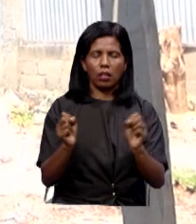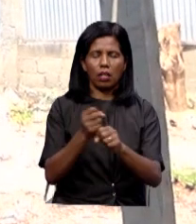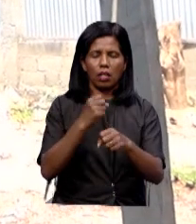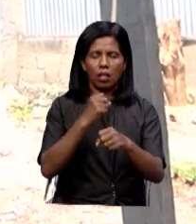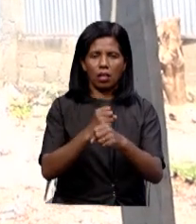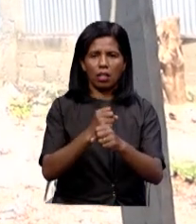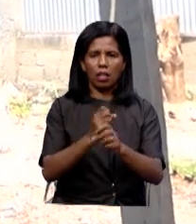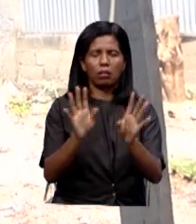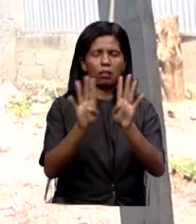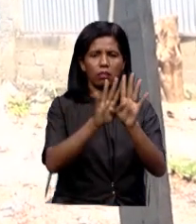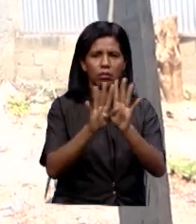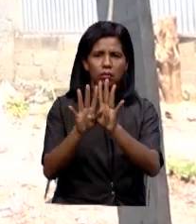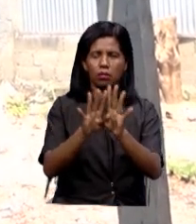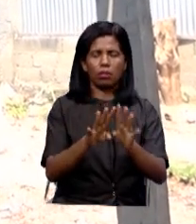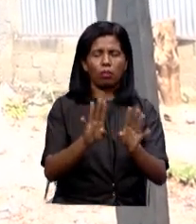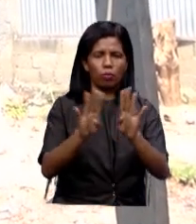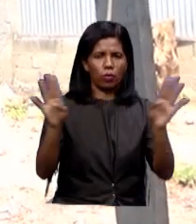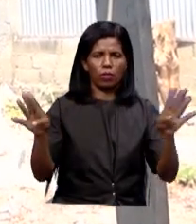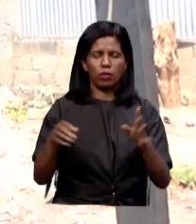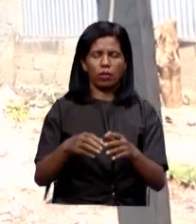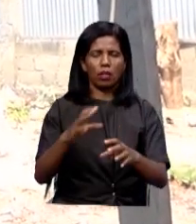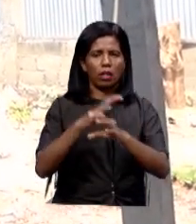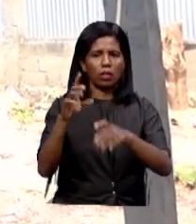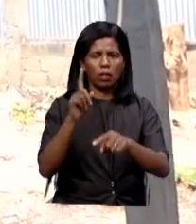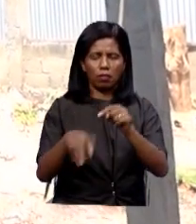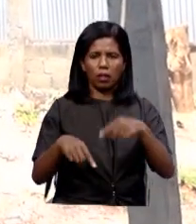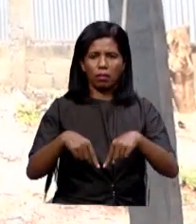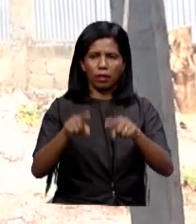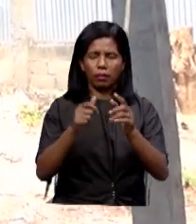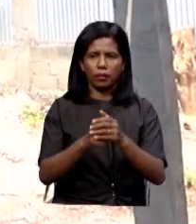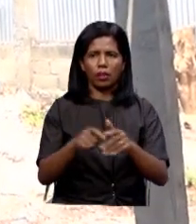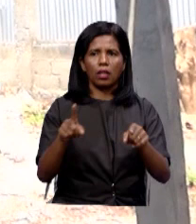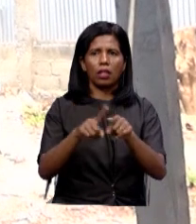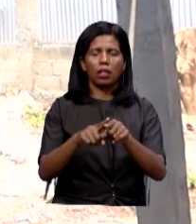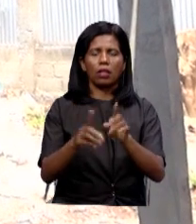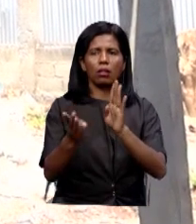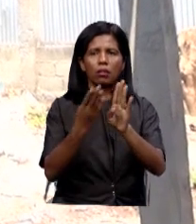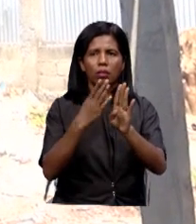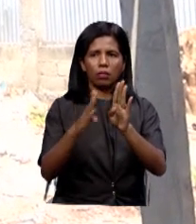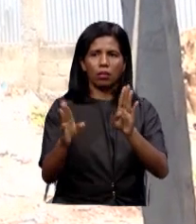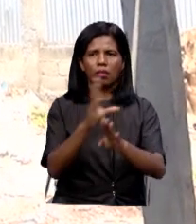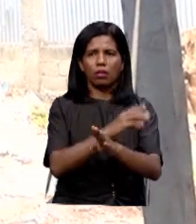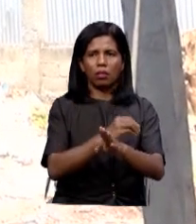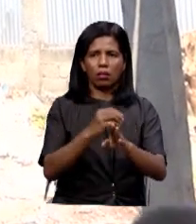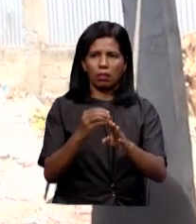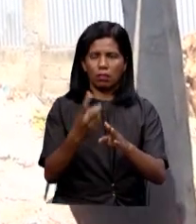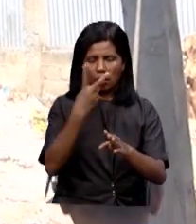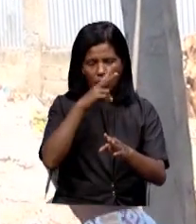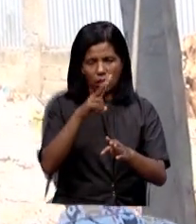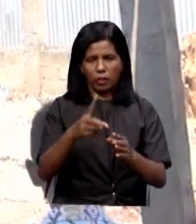bot pa fatin dane depois ane sa ora matam bot pa em estrangeiros mai hare